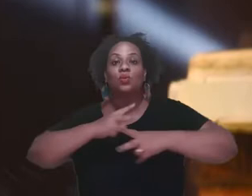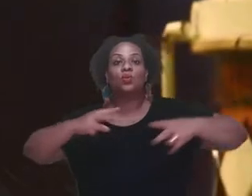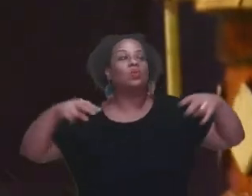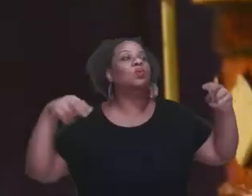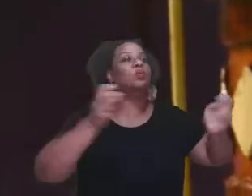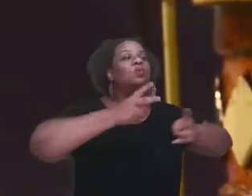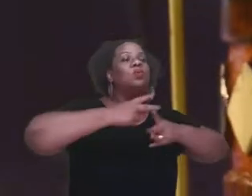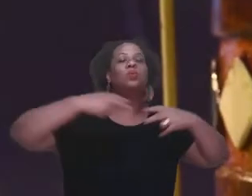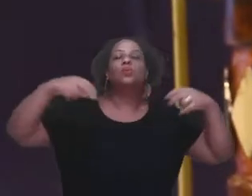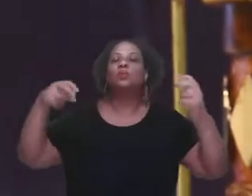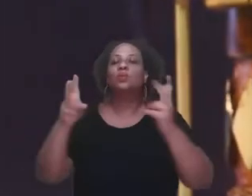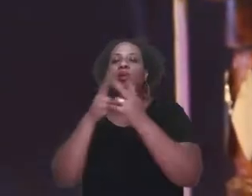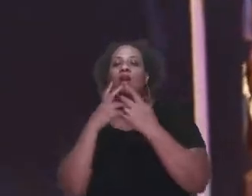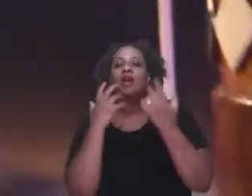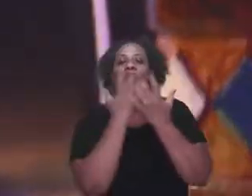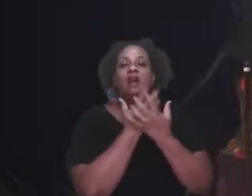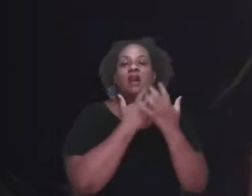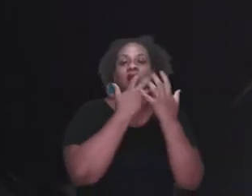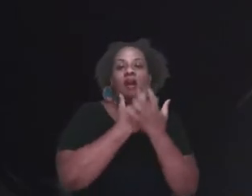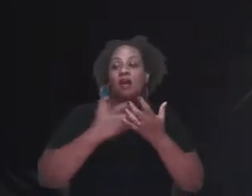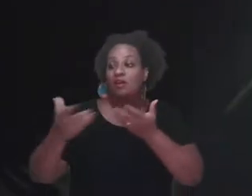levando a minha mãe